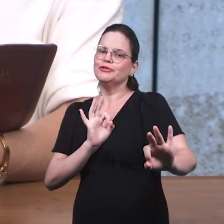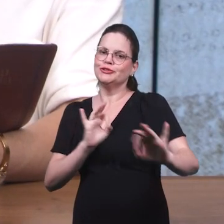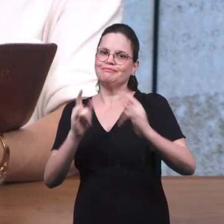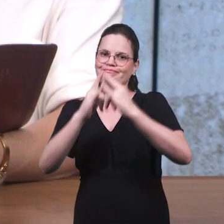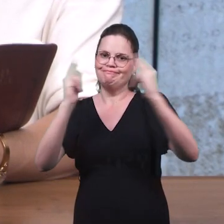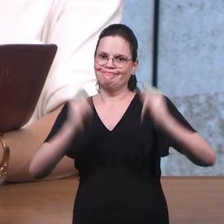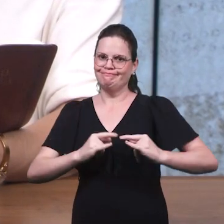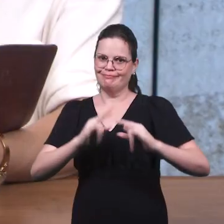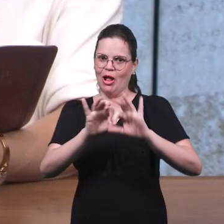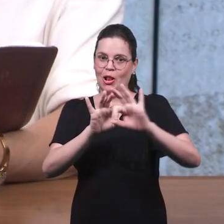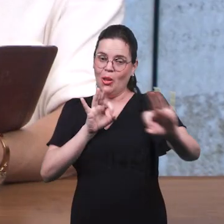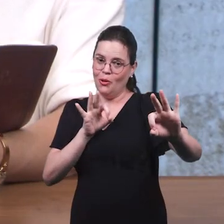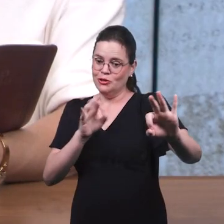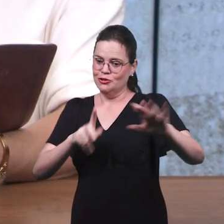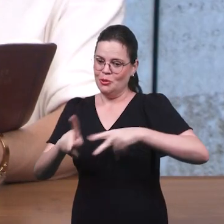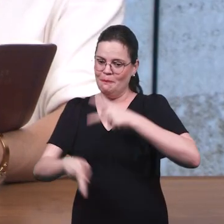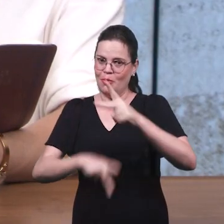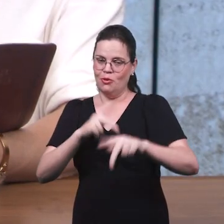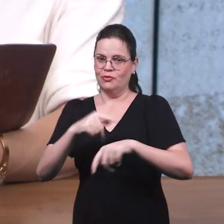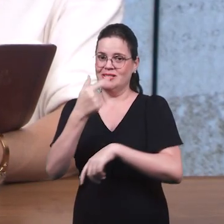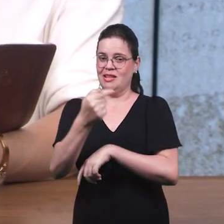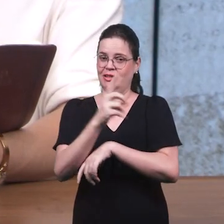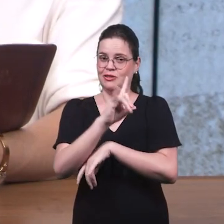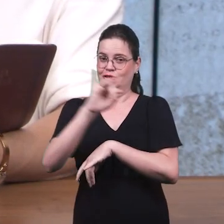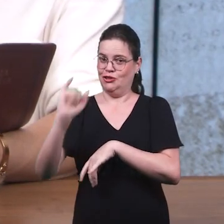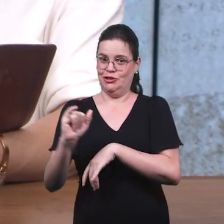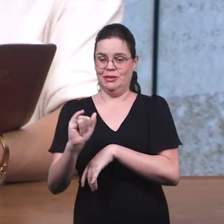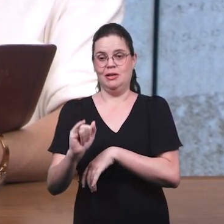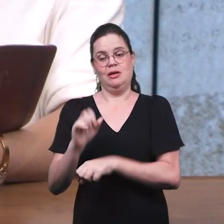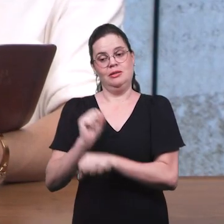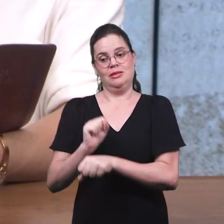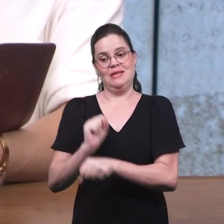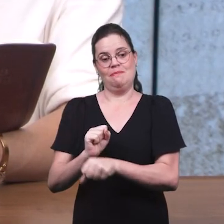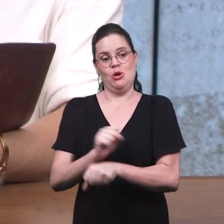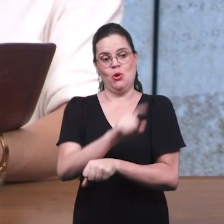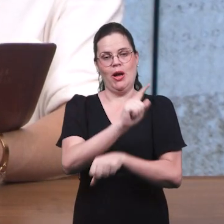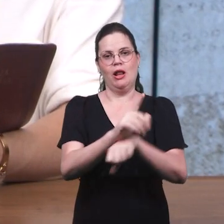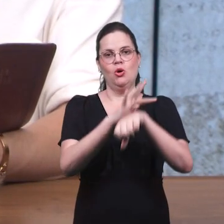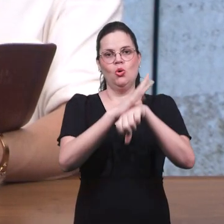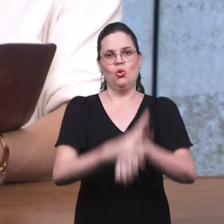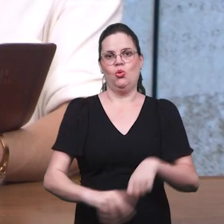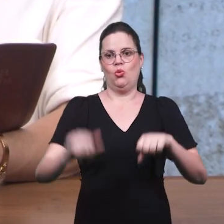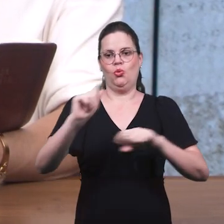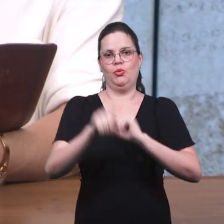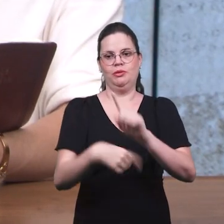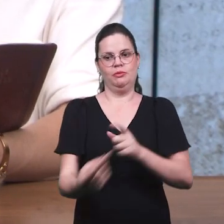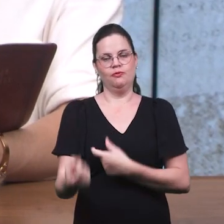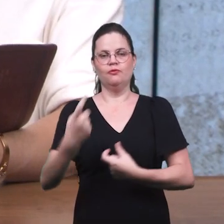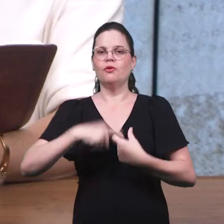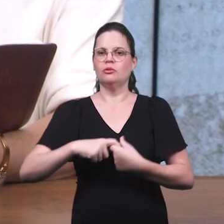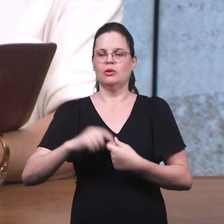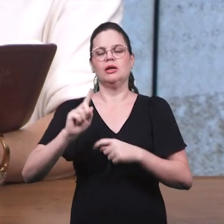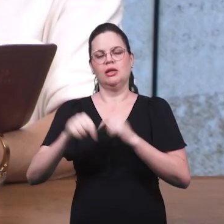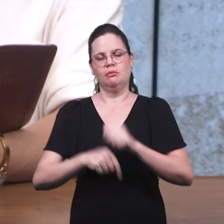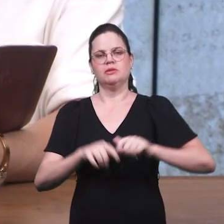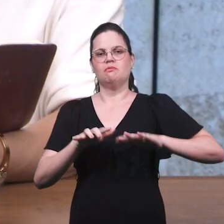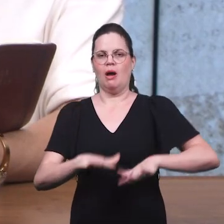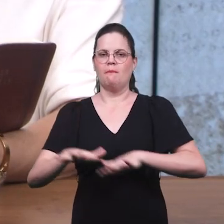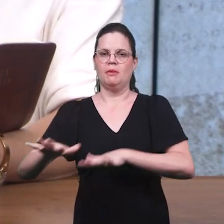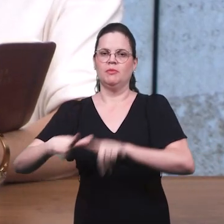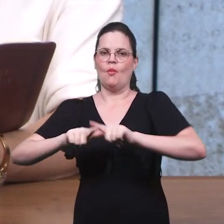arraial 7 dias, e o povo não partiu, até que recolheram a Miriam.